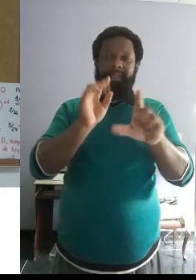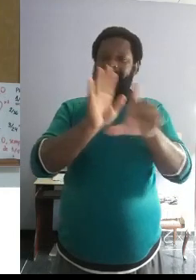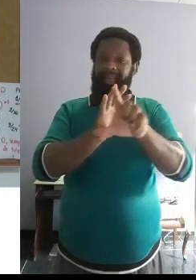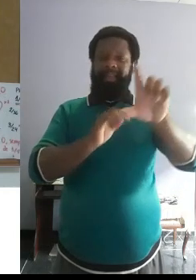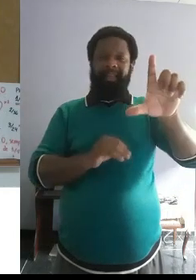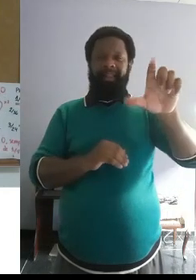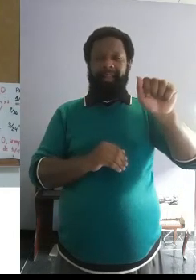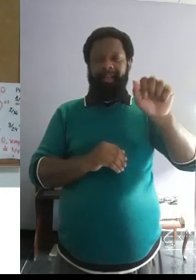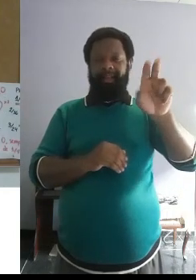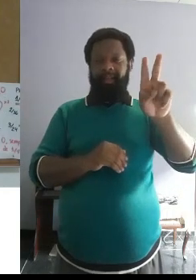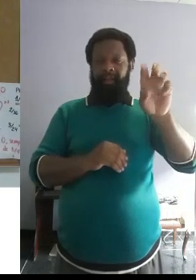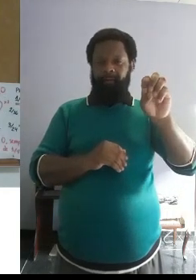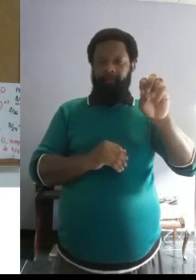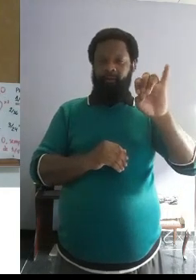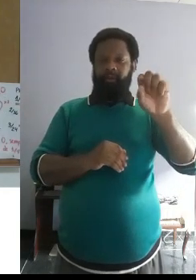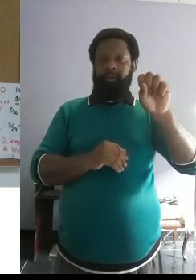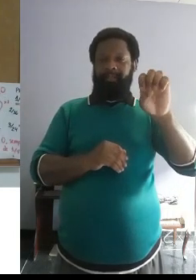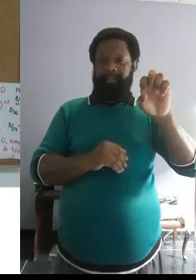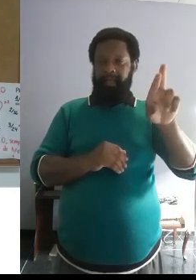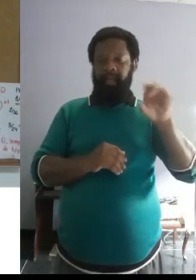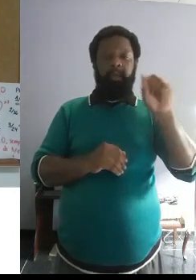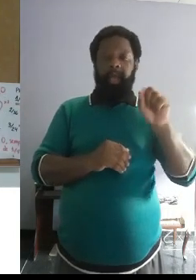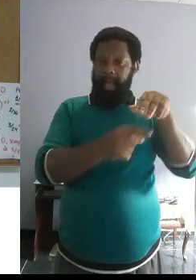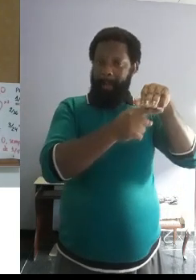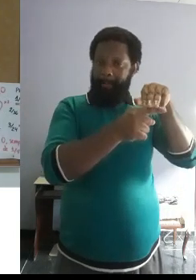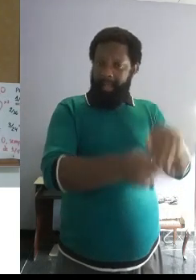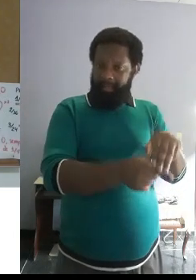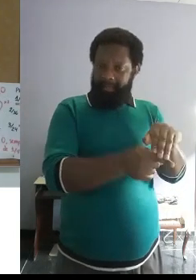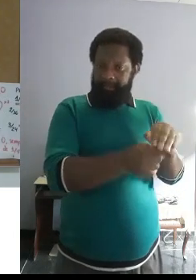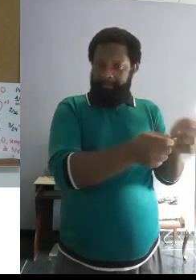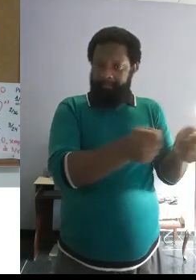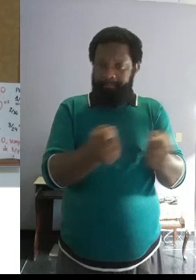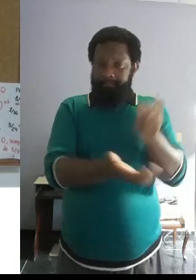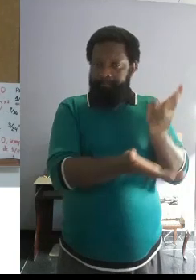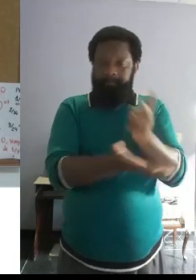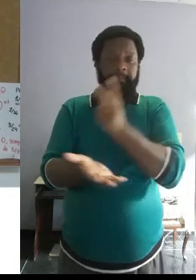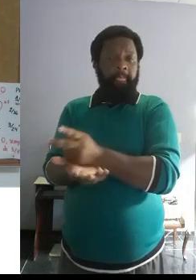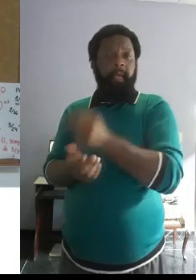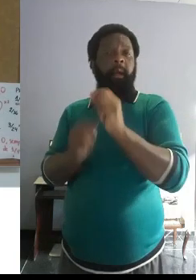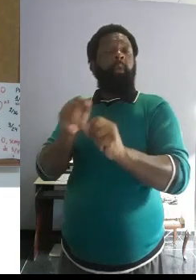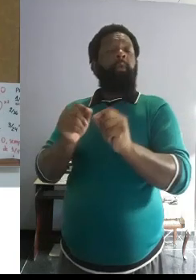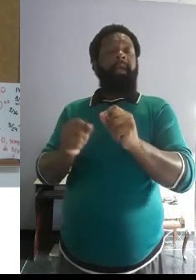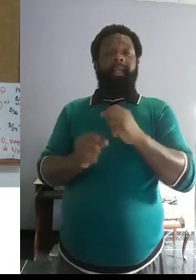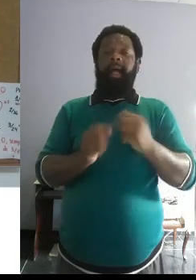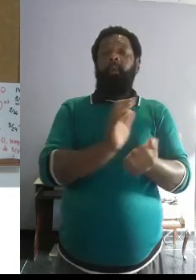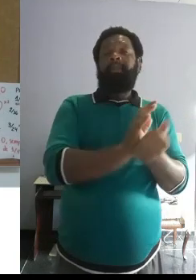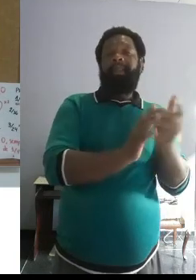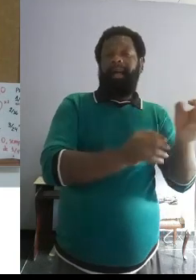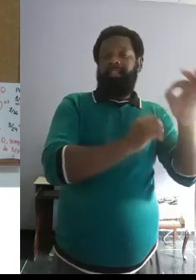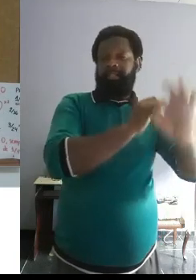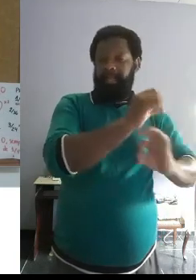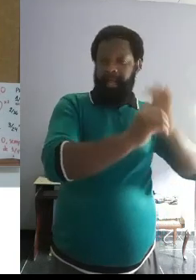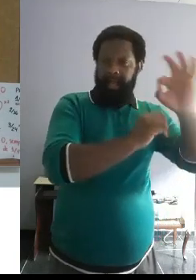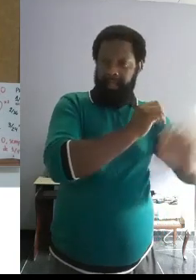De acordo com Lavoisier, a massa se conserva, a gente pode dizer também que o número de átomos